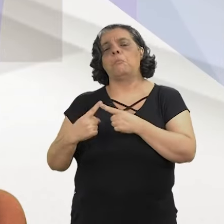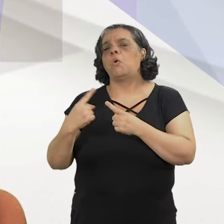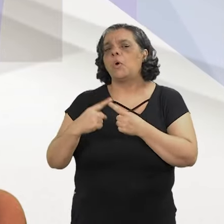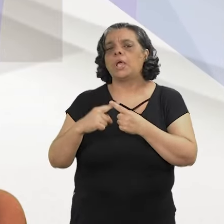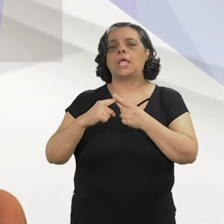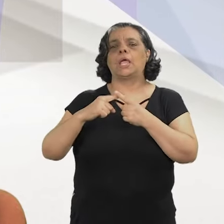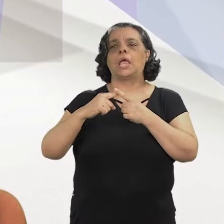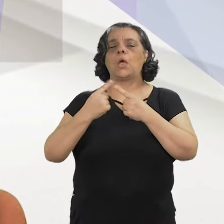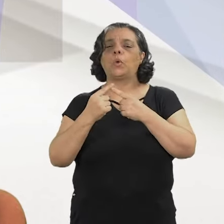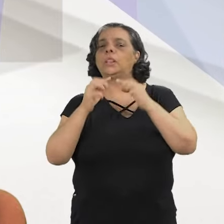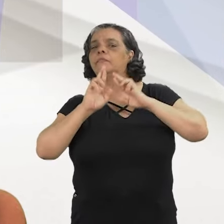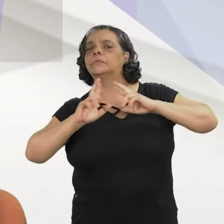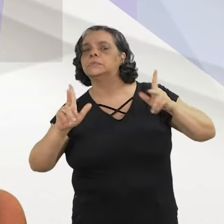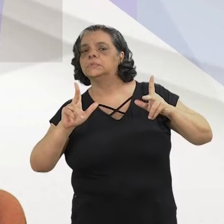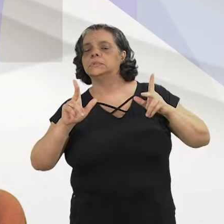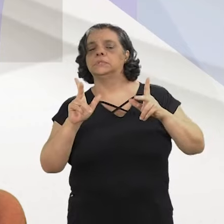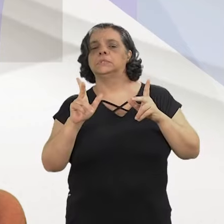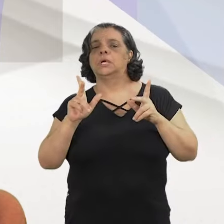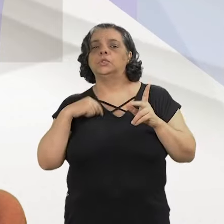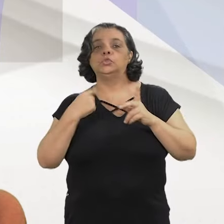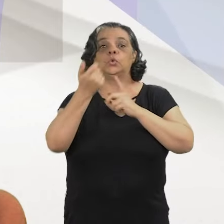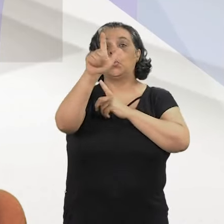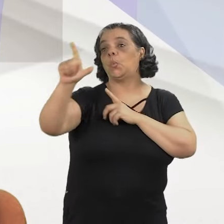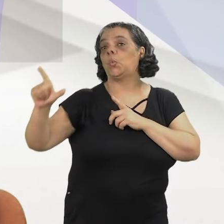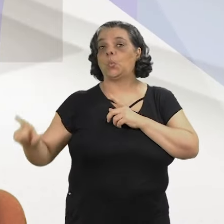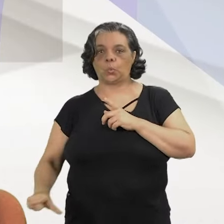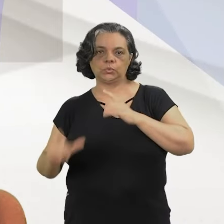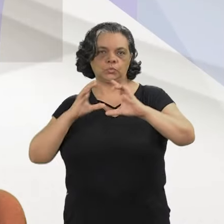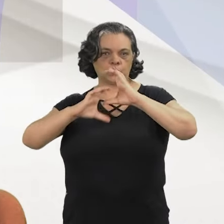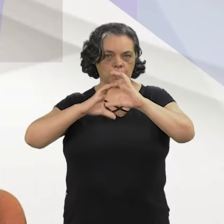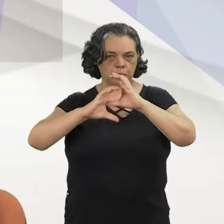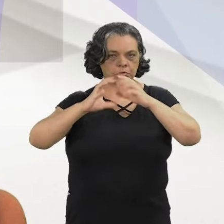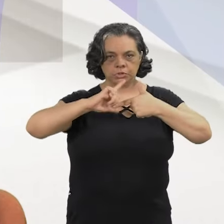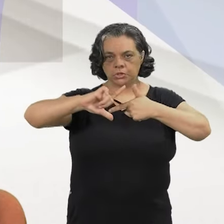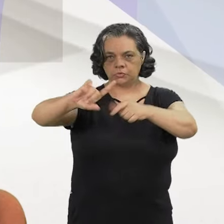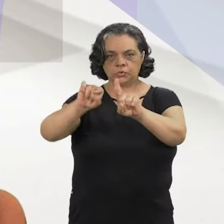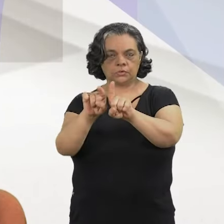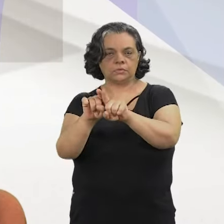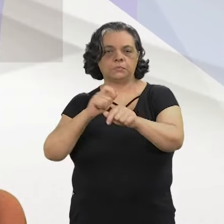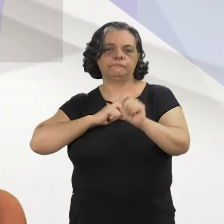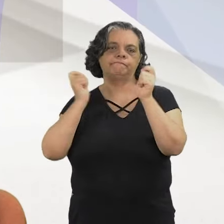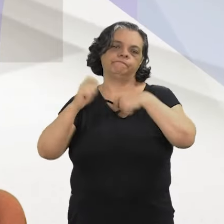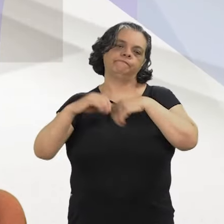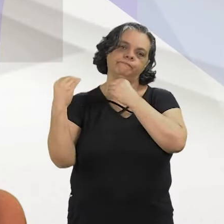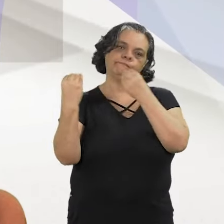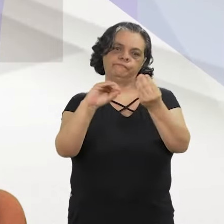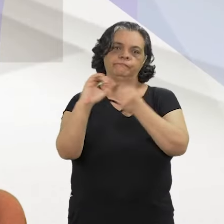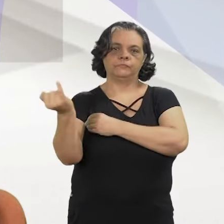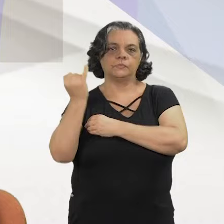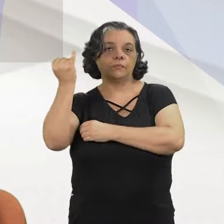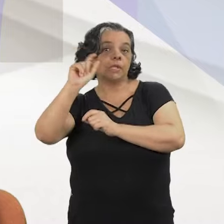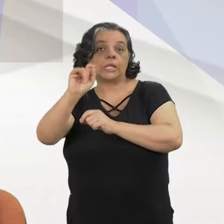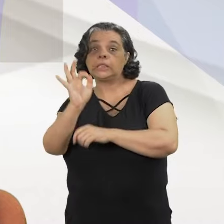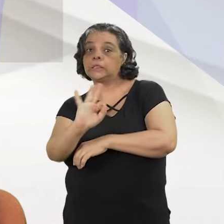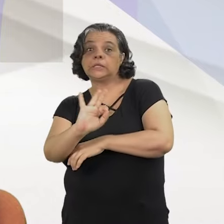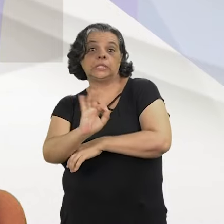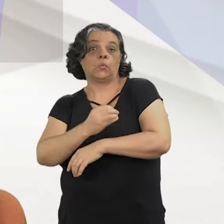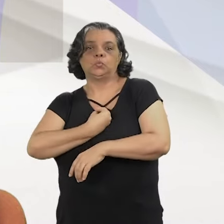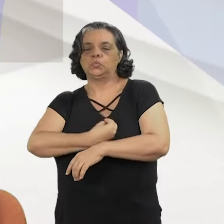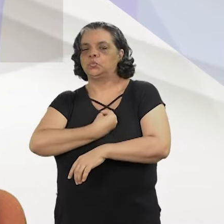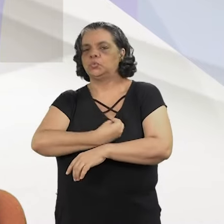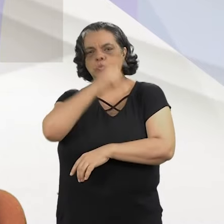é o que Diverge né O que diferencia né dos outros veículos né de mídia tradicional levando em conta que não